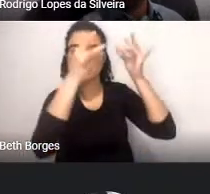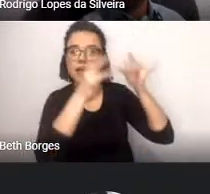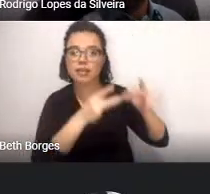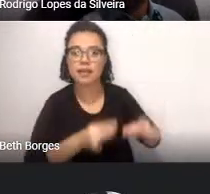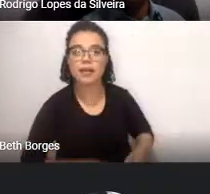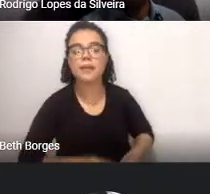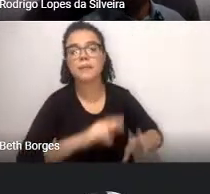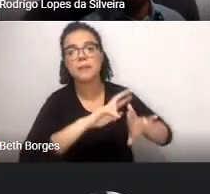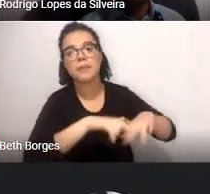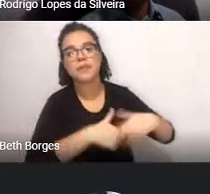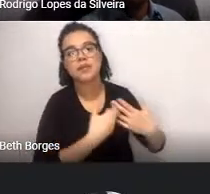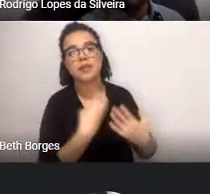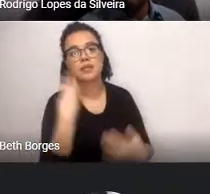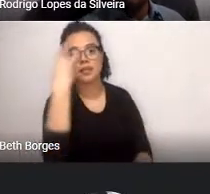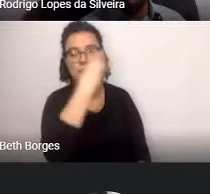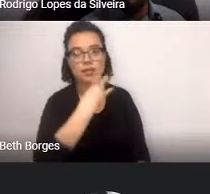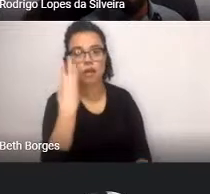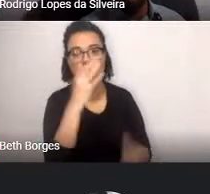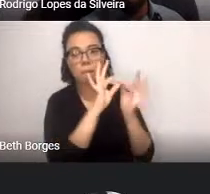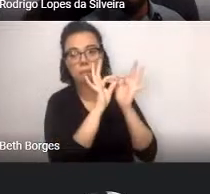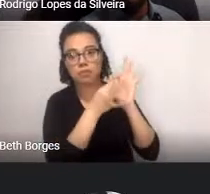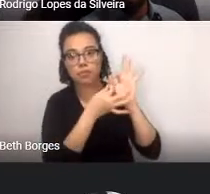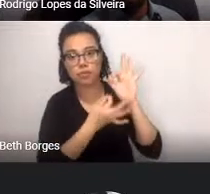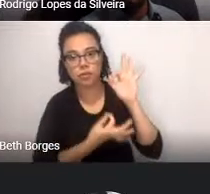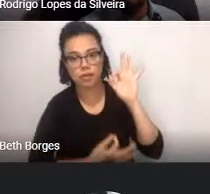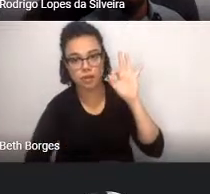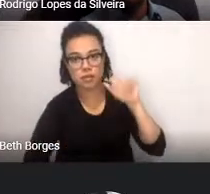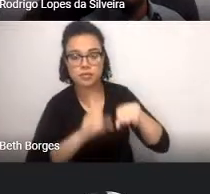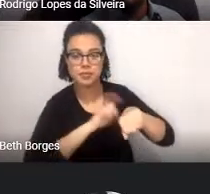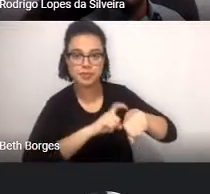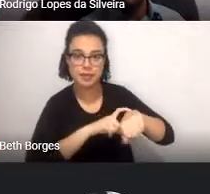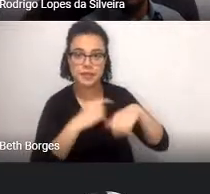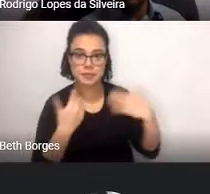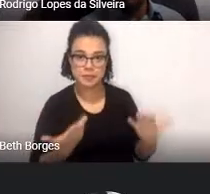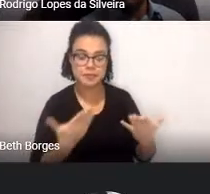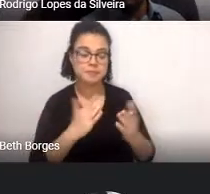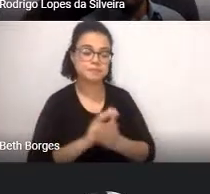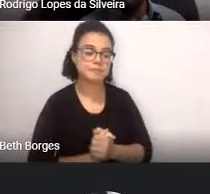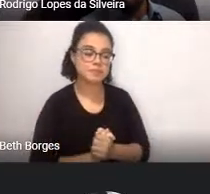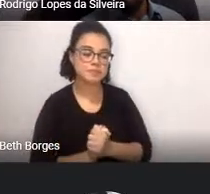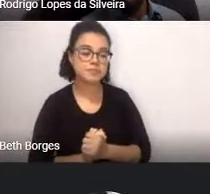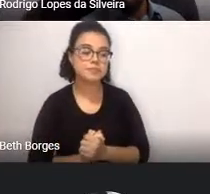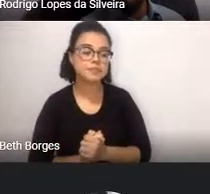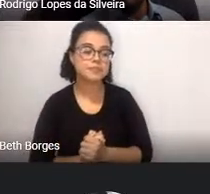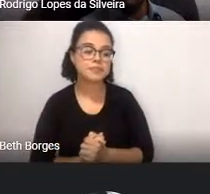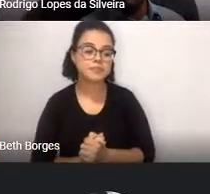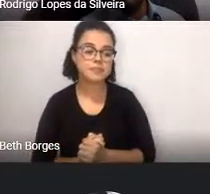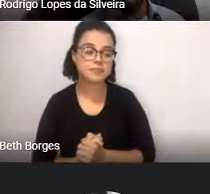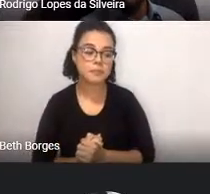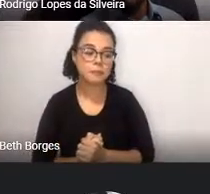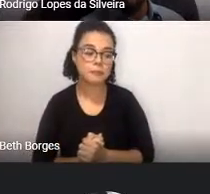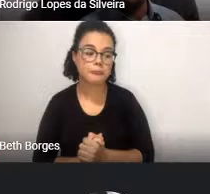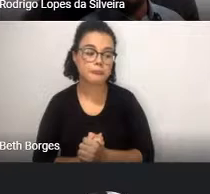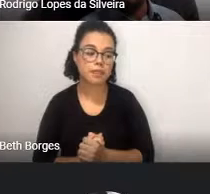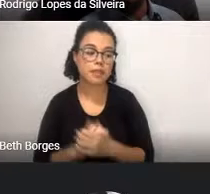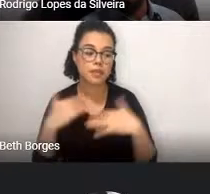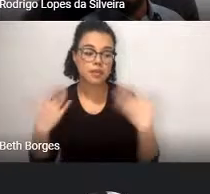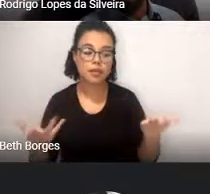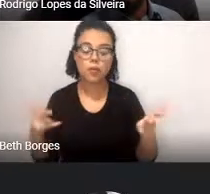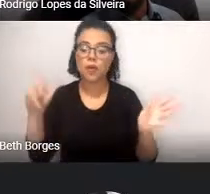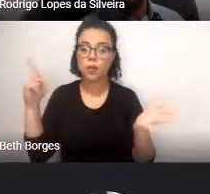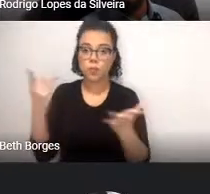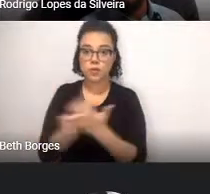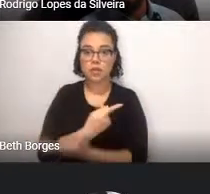tempo. Então, é assim que vai acontecendo, tá? Ela acontece dessa maneira, como eu expliquei, a